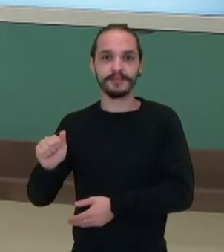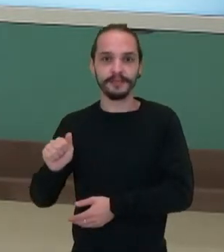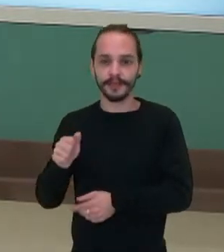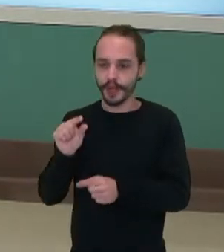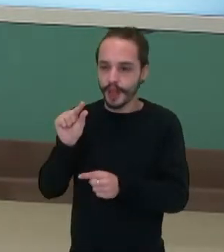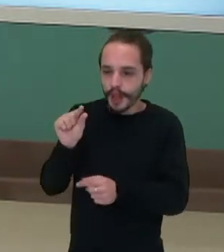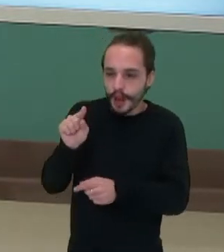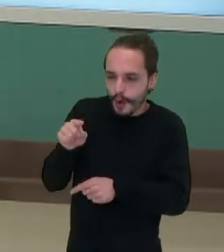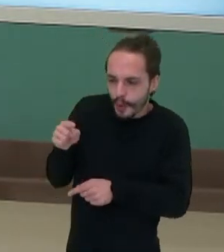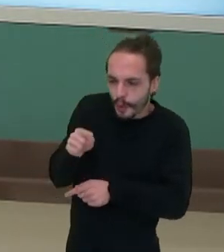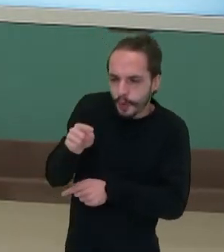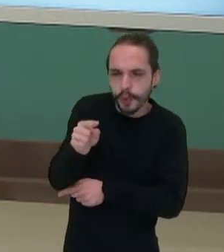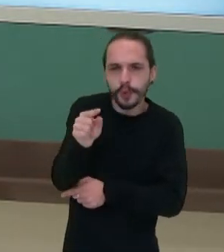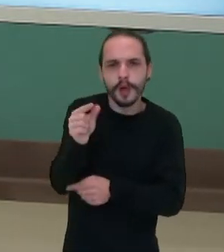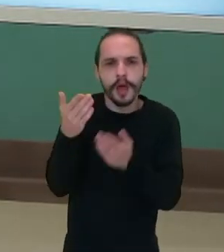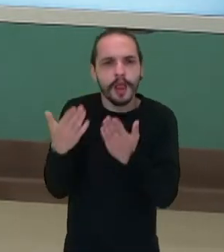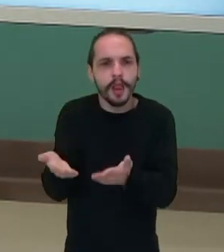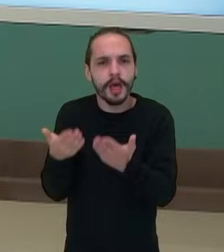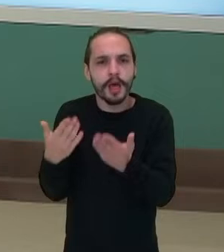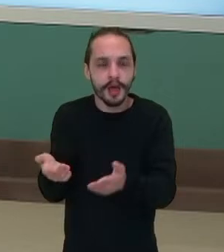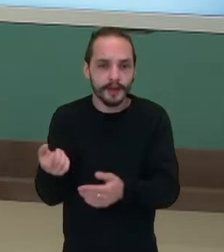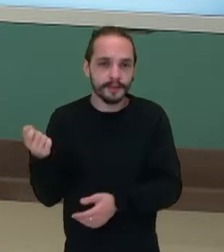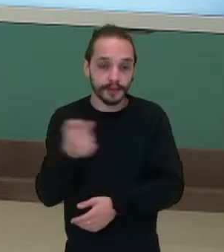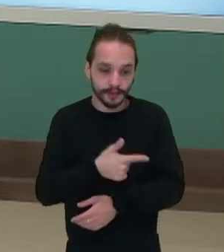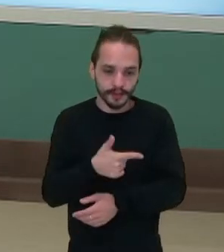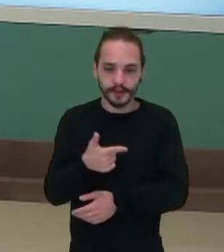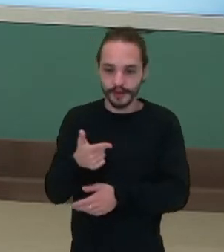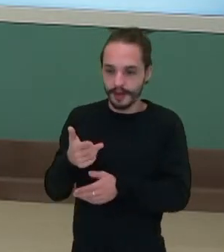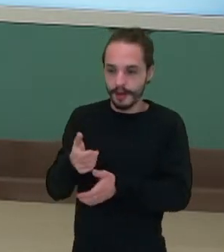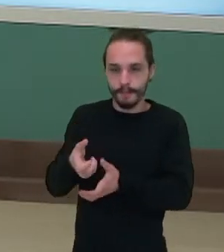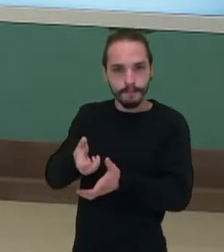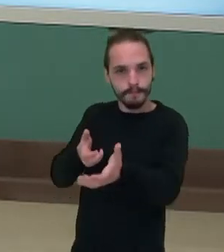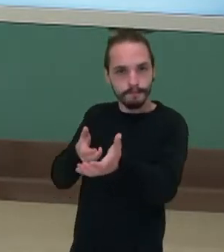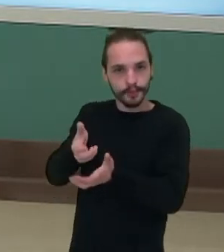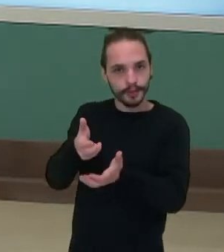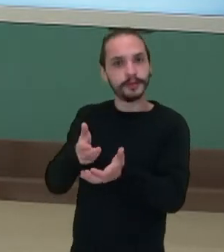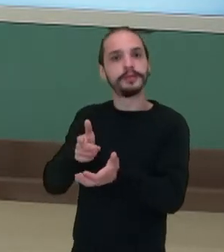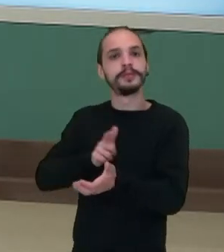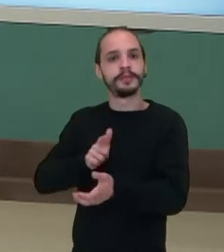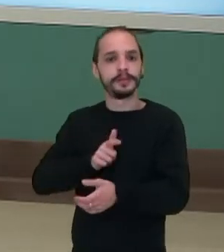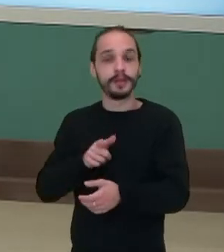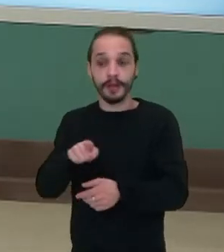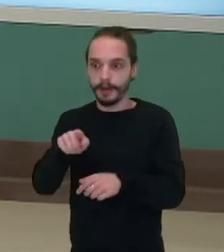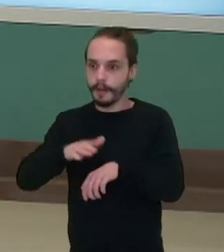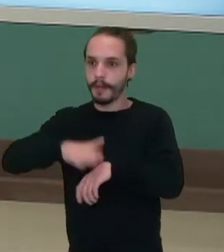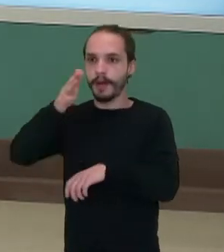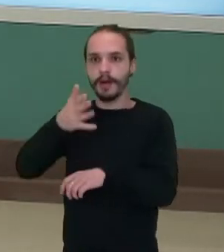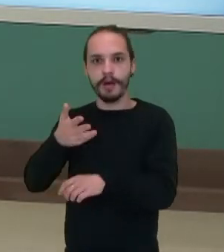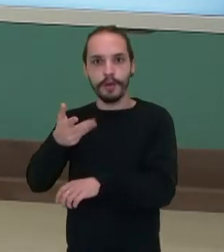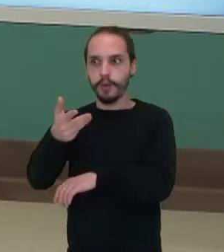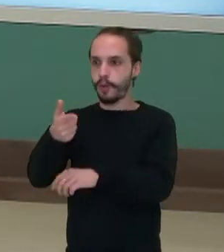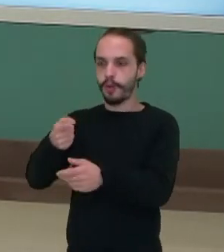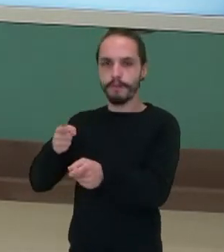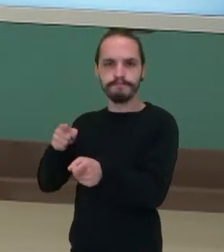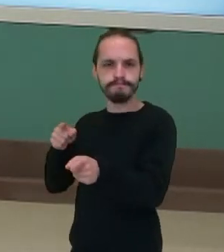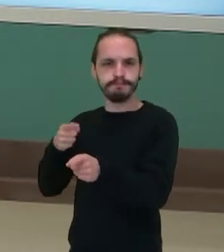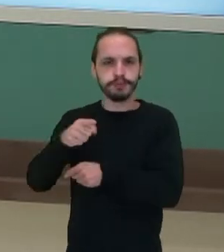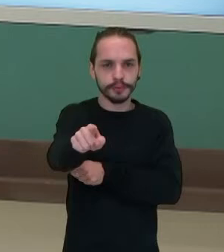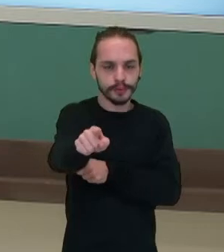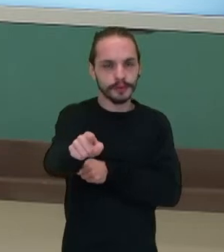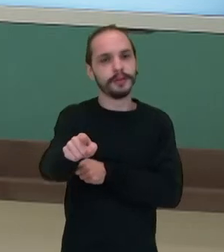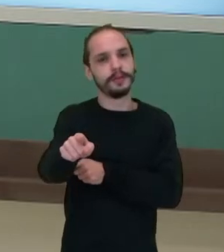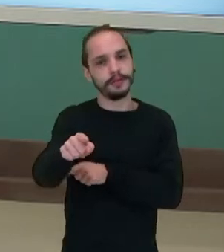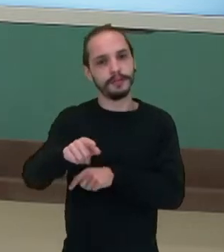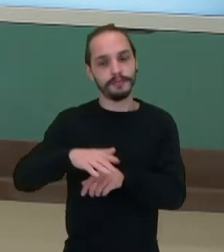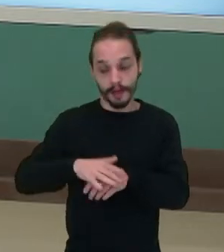uma massa muito inferior à da arma, né, consequentemente ele vai adquirir uma aceleração maior, certo? Mas